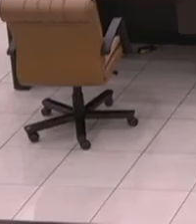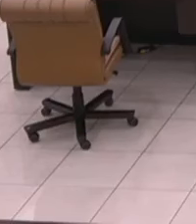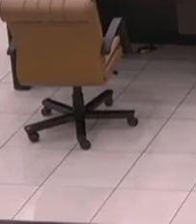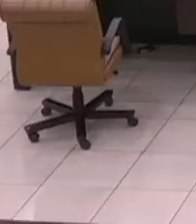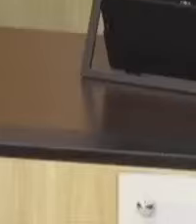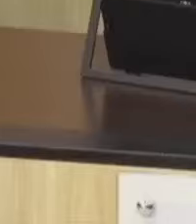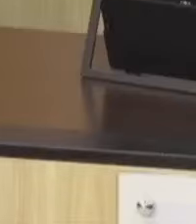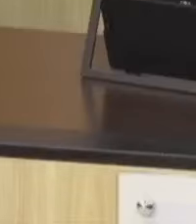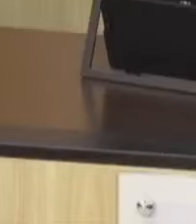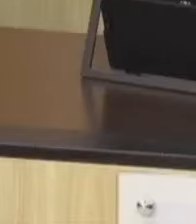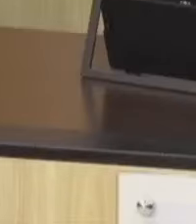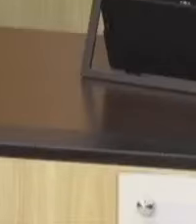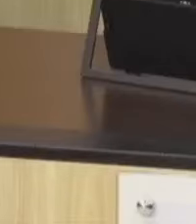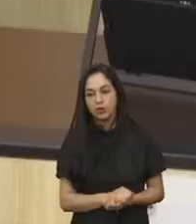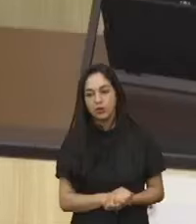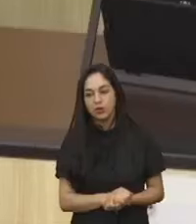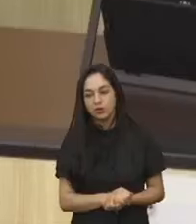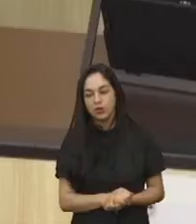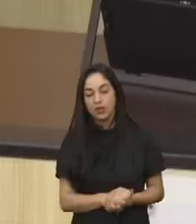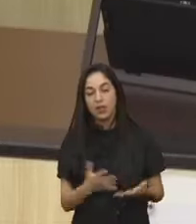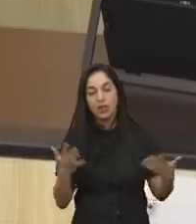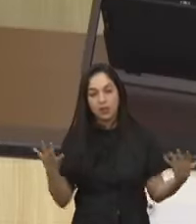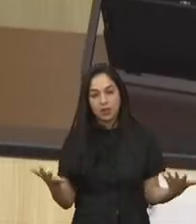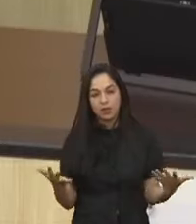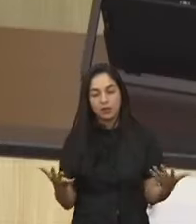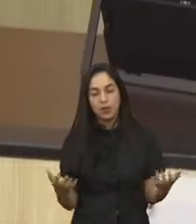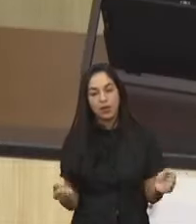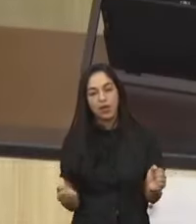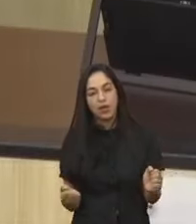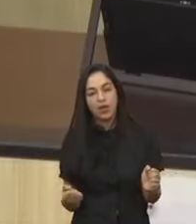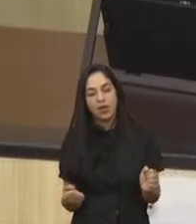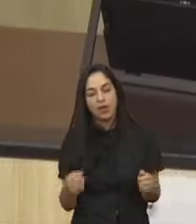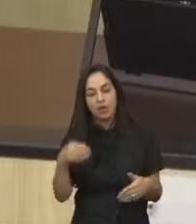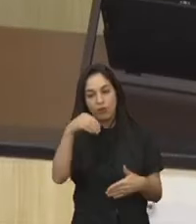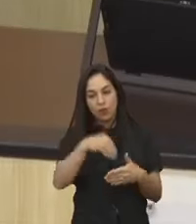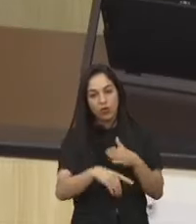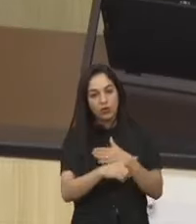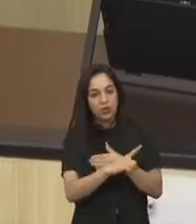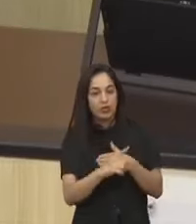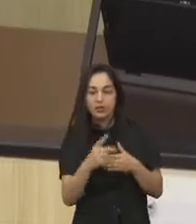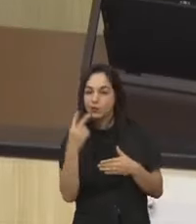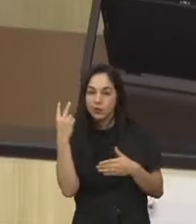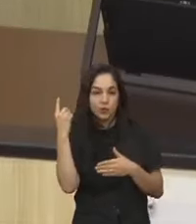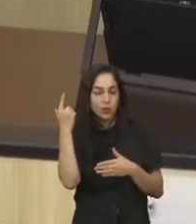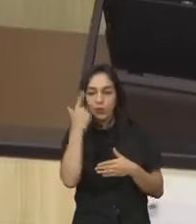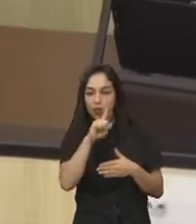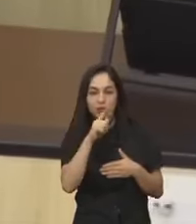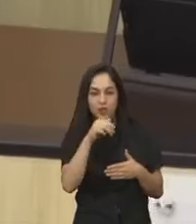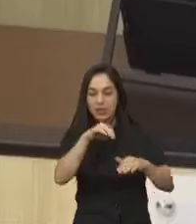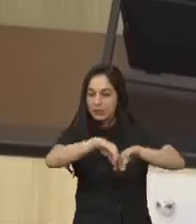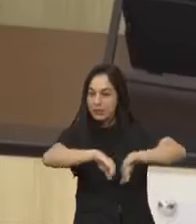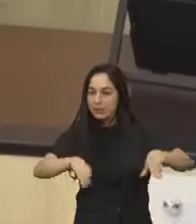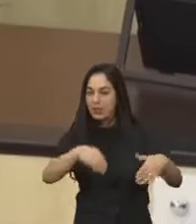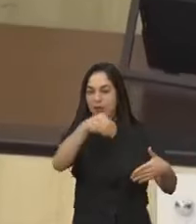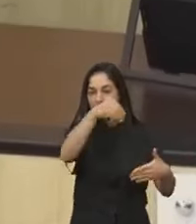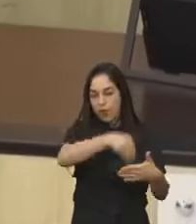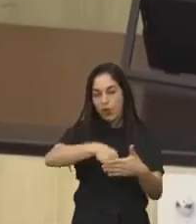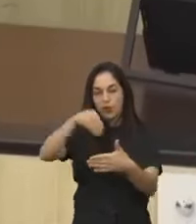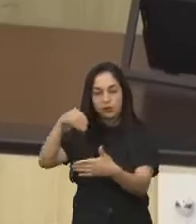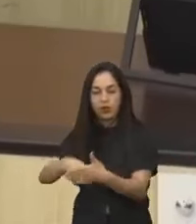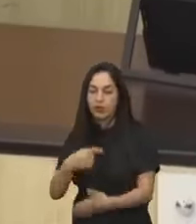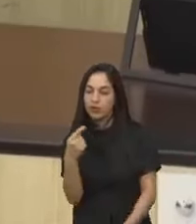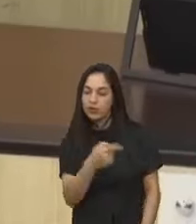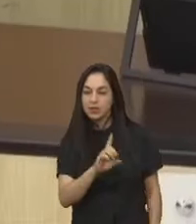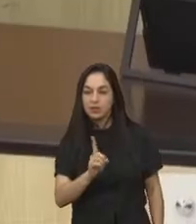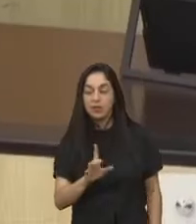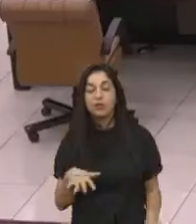como no anexo 1. Então, em voto de destaque, esse não há possibilidade. Esse não.